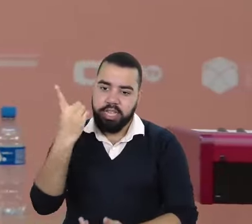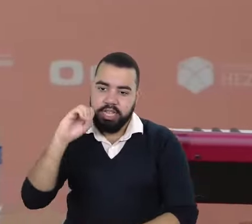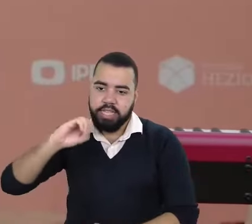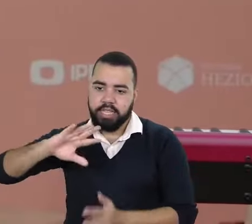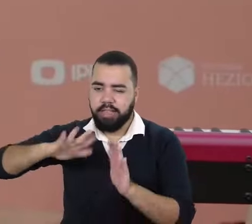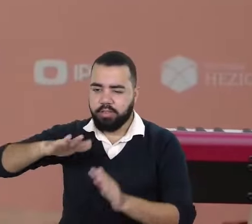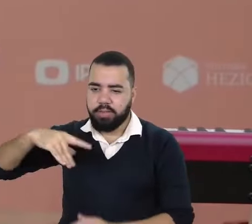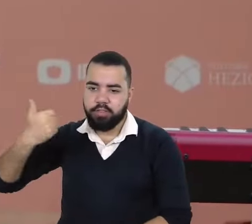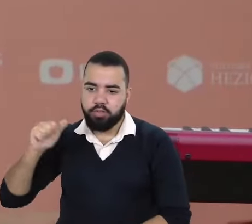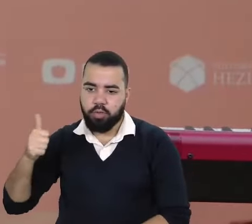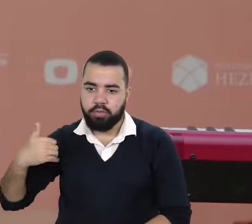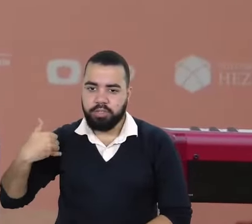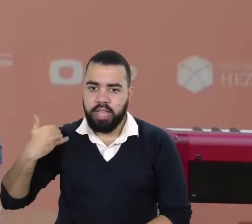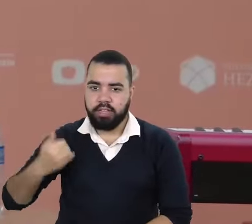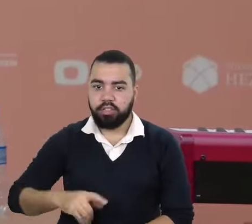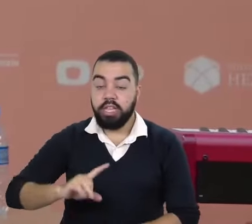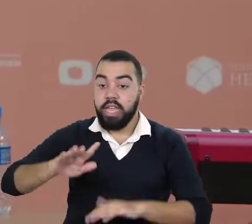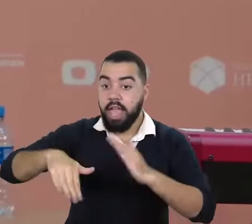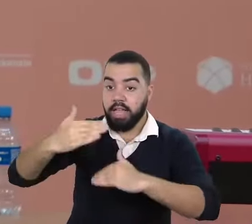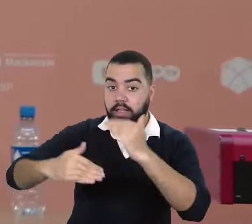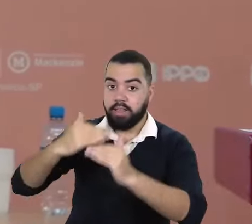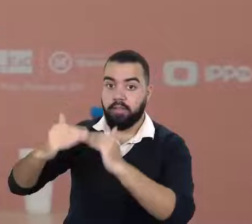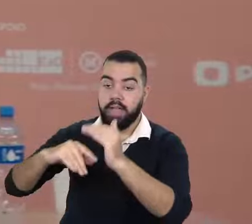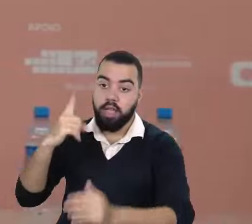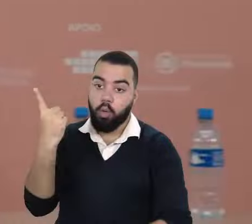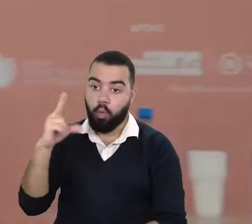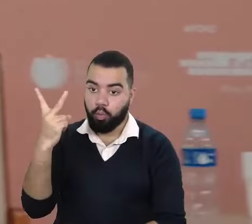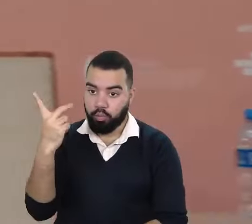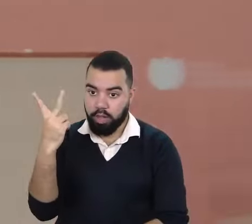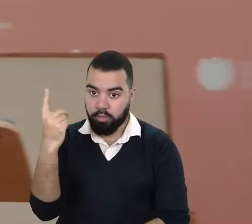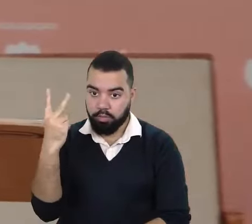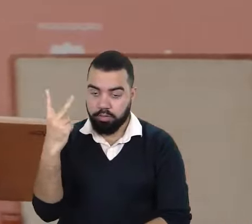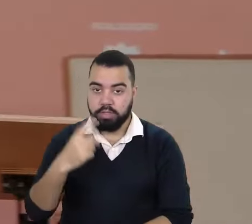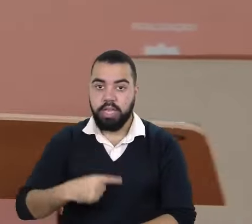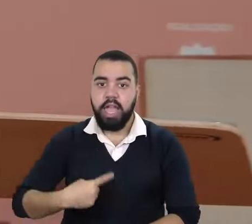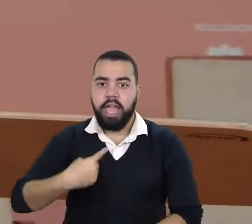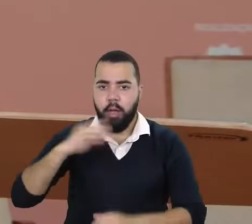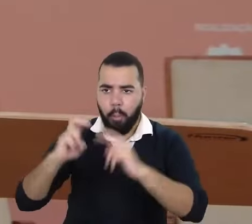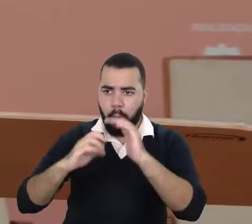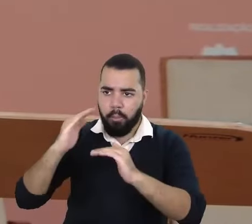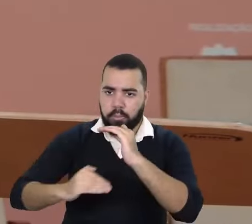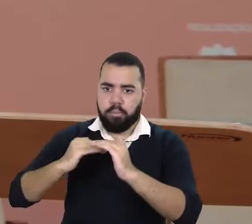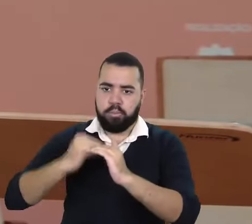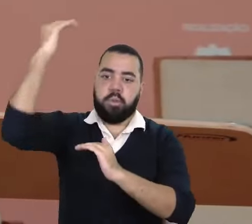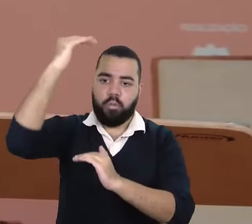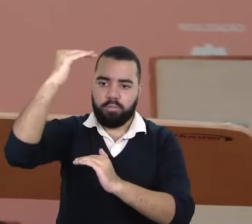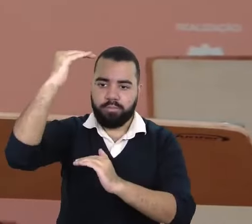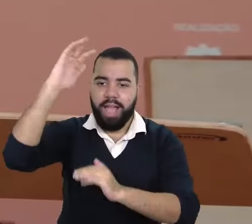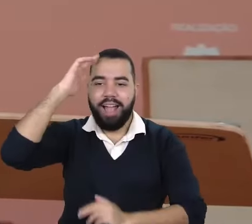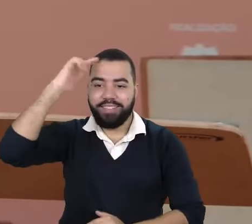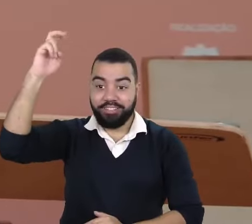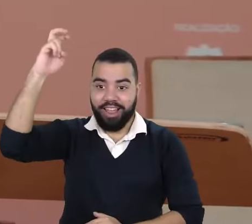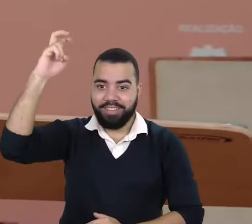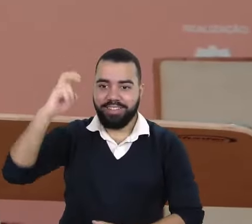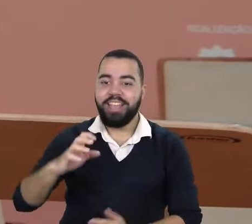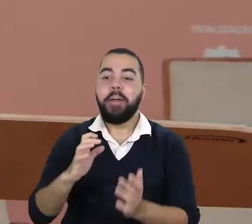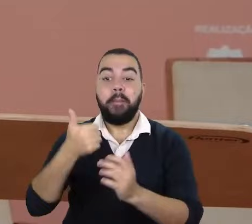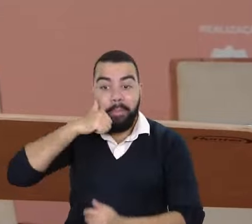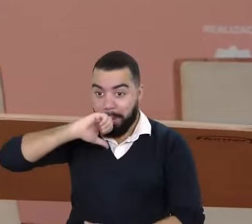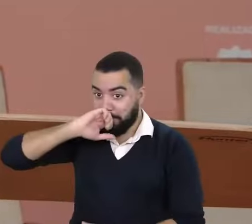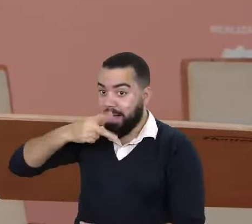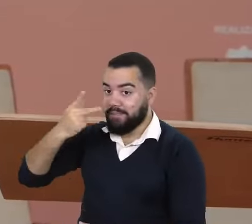11 anos, e daí eu comecei a desenvolver, e com 12 anos eu tive um salto de desenvolvimento. Não sei o que aconteceu, minha mãe fala que foi